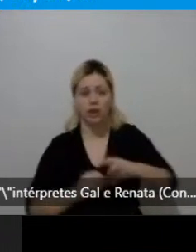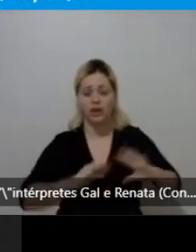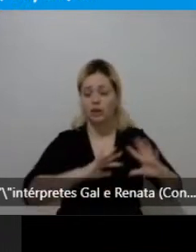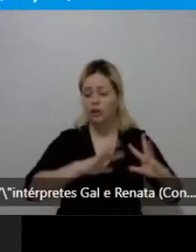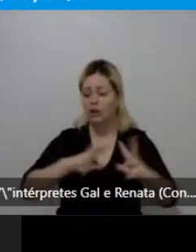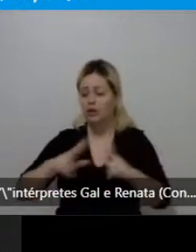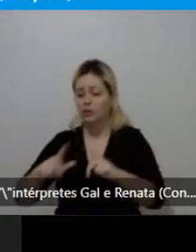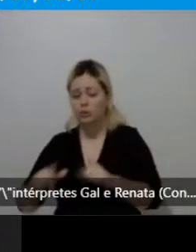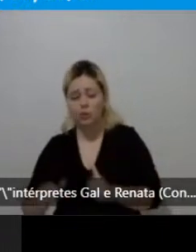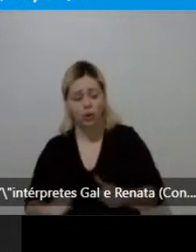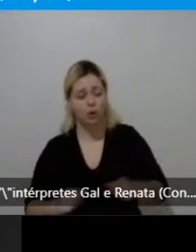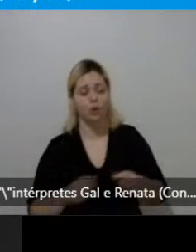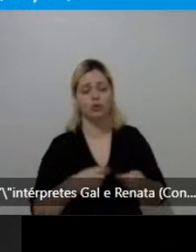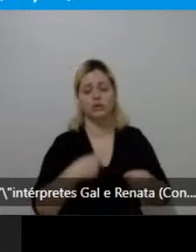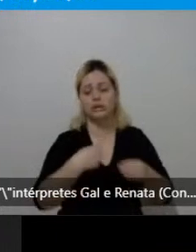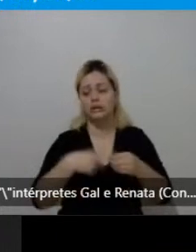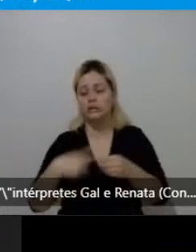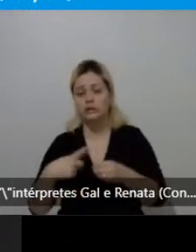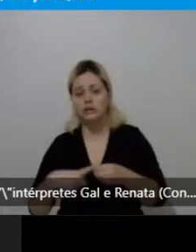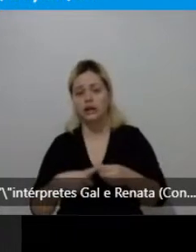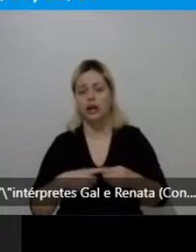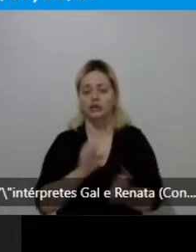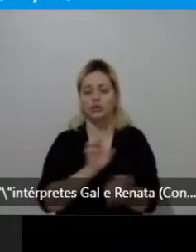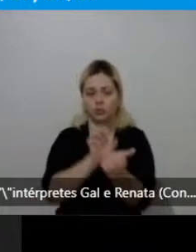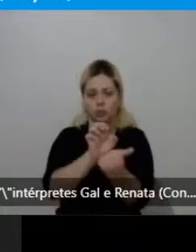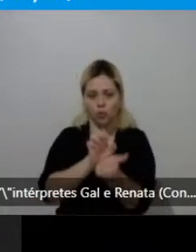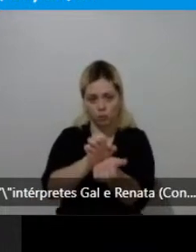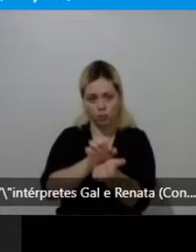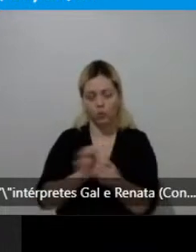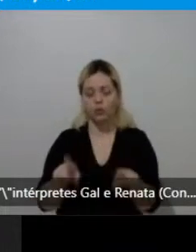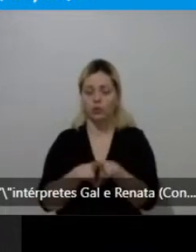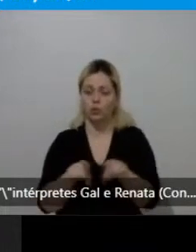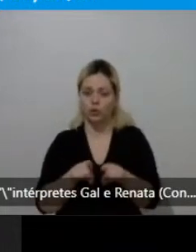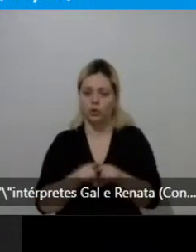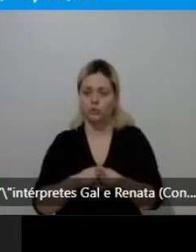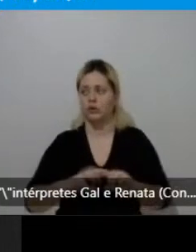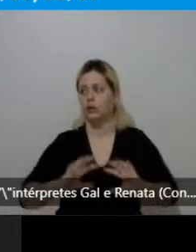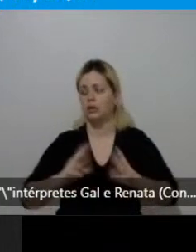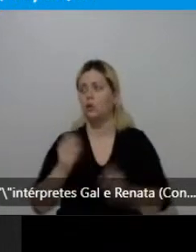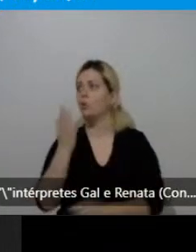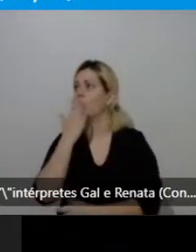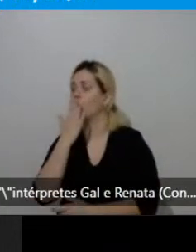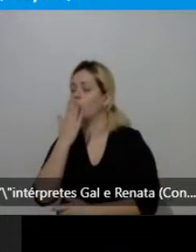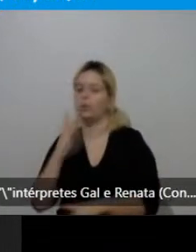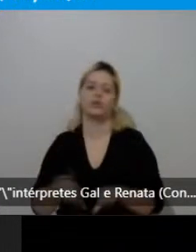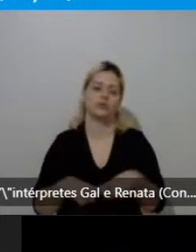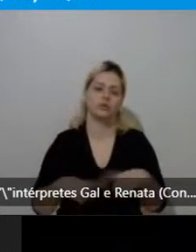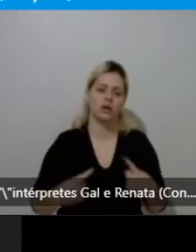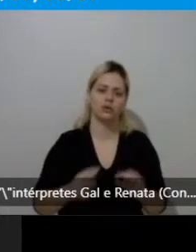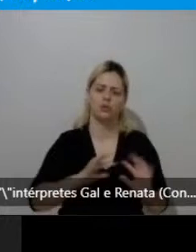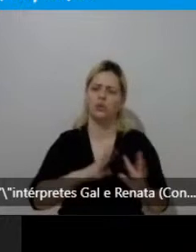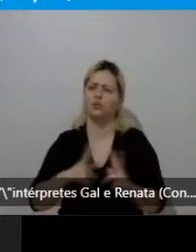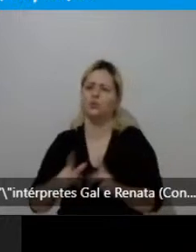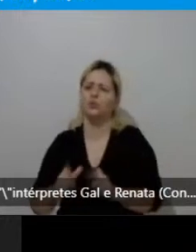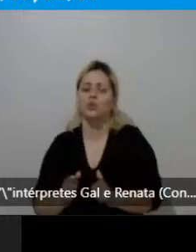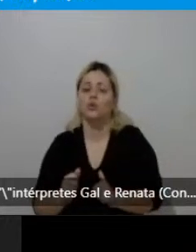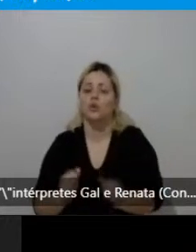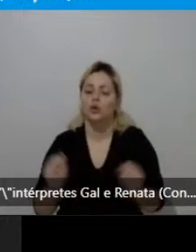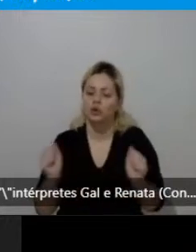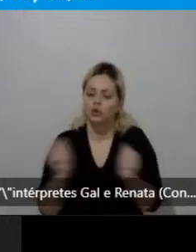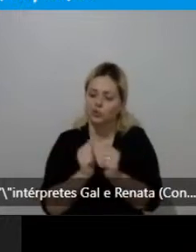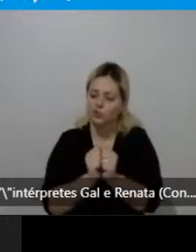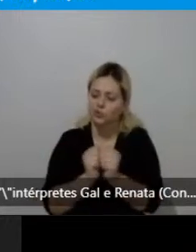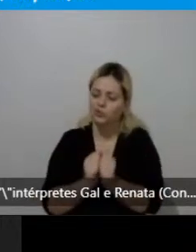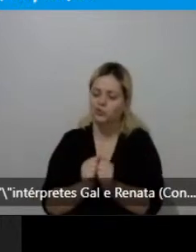comunidades tradicionais, para além do quilombola e dos indígenas, e pela Lei de Regularização Fundiária de Terras da União, que vai lá